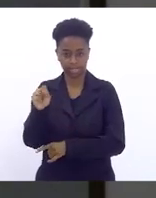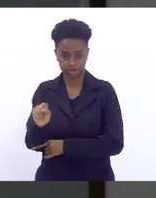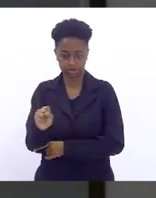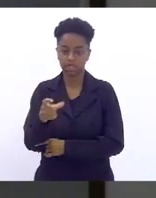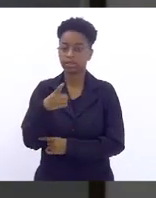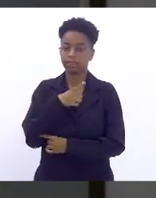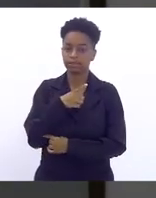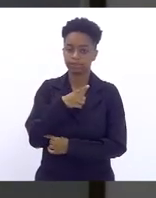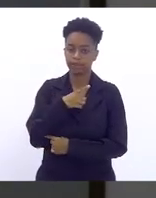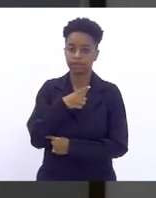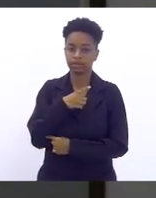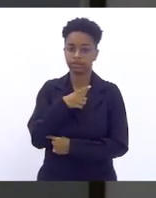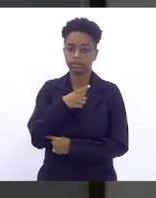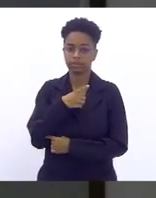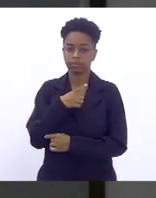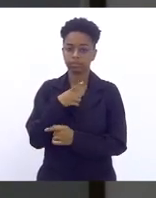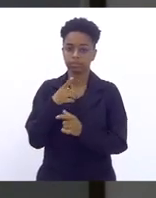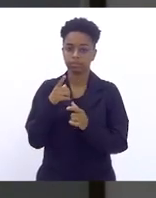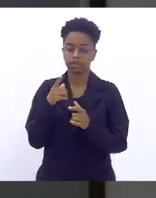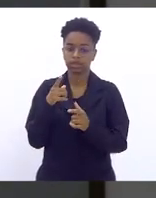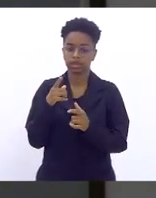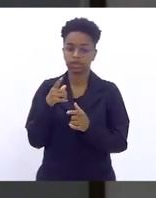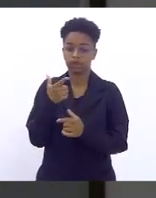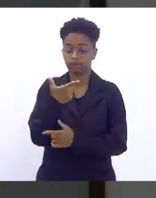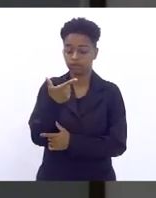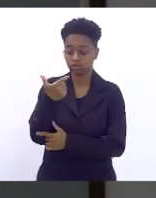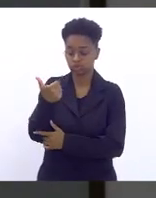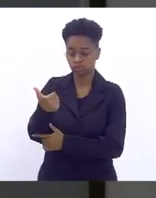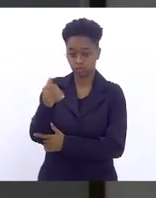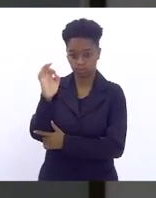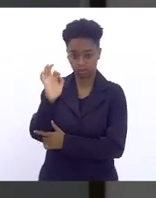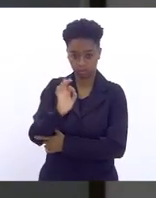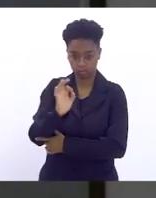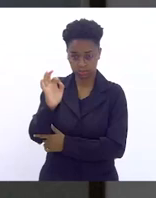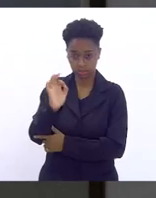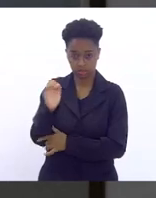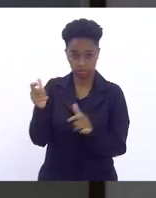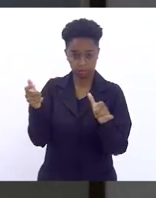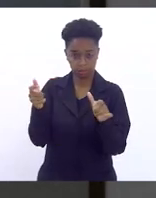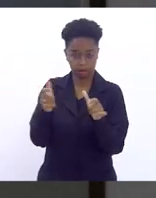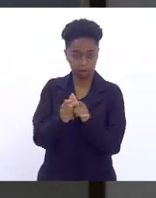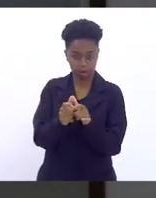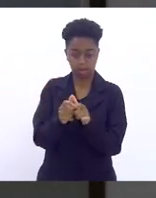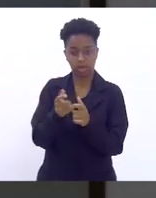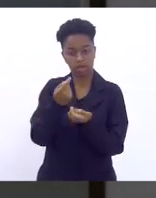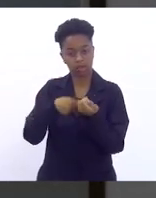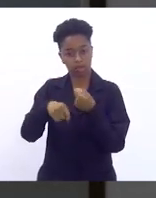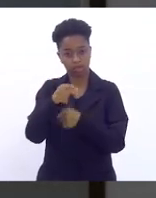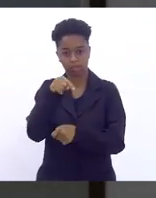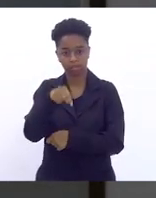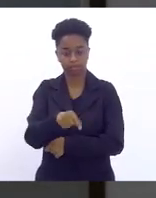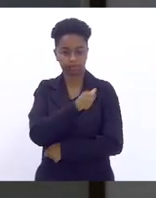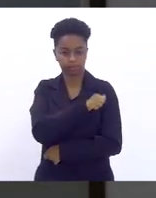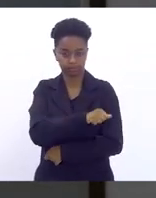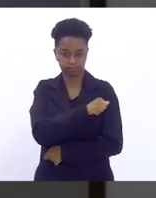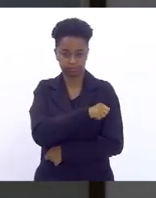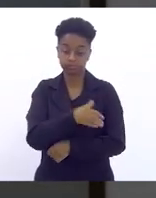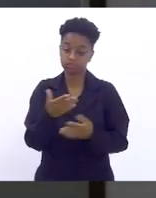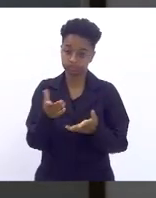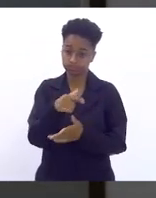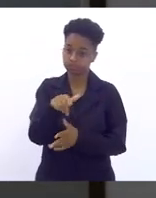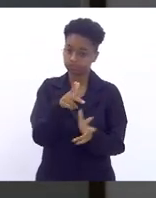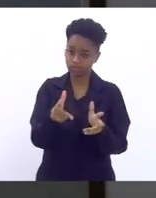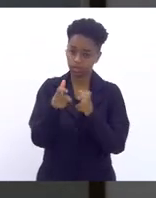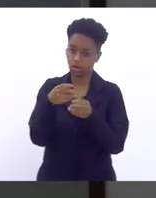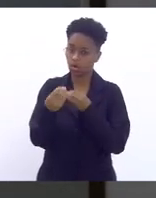teria uma contração de 21% na economia Fluminense para a gente ver o peso que isso tem